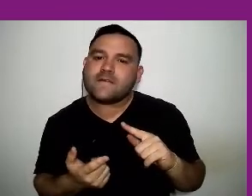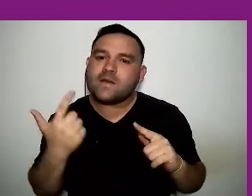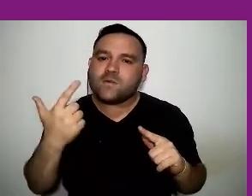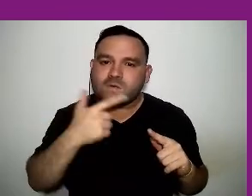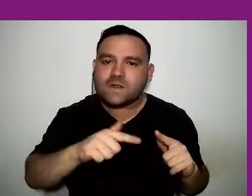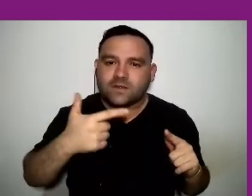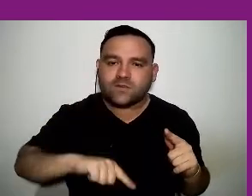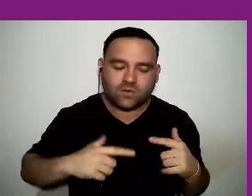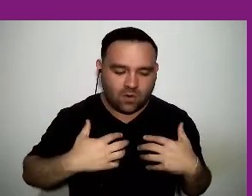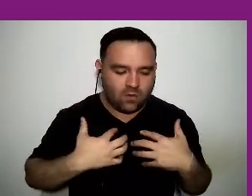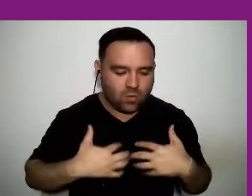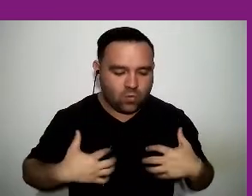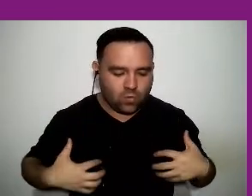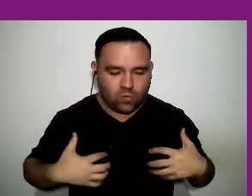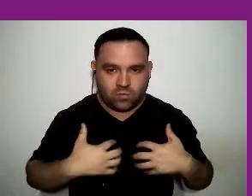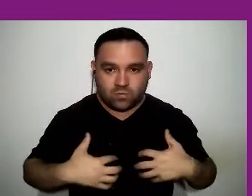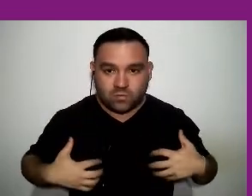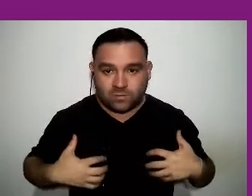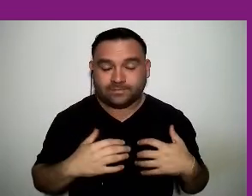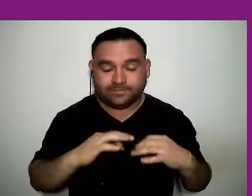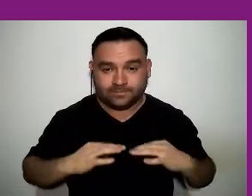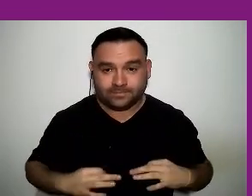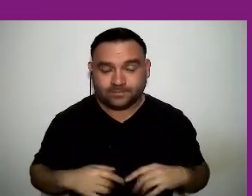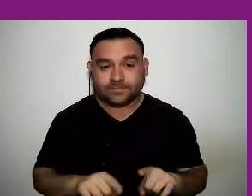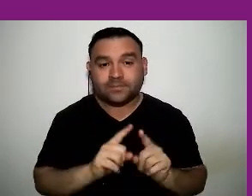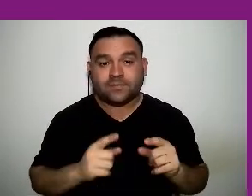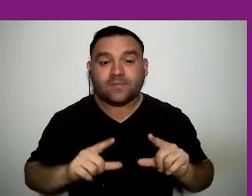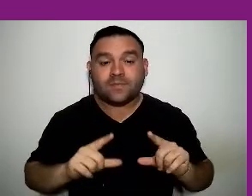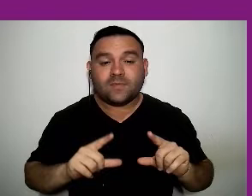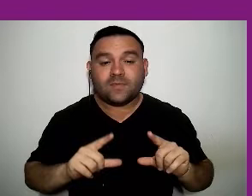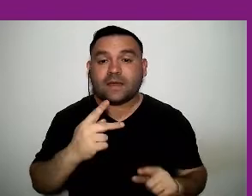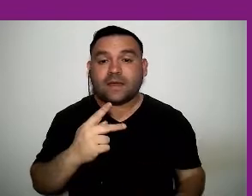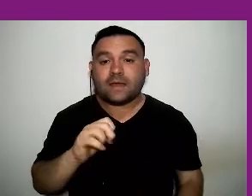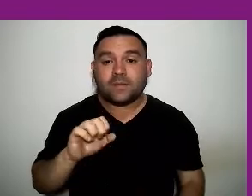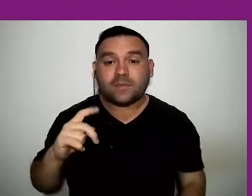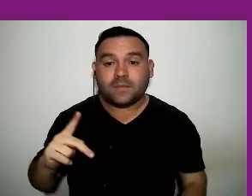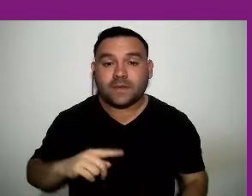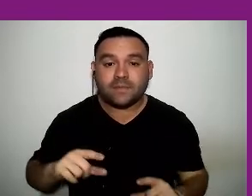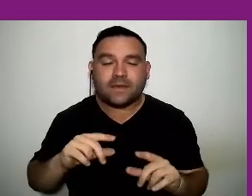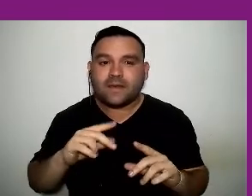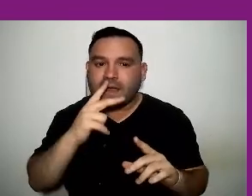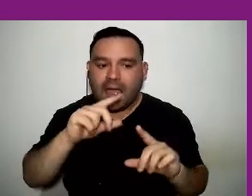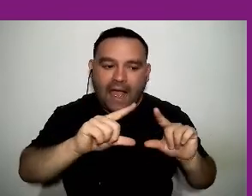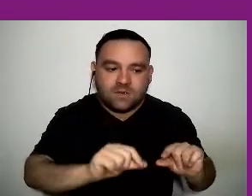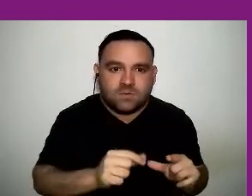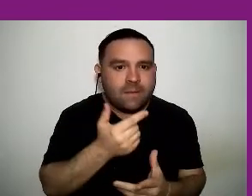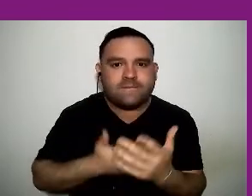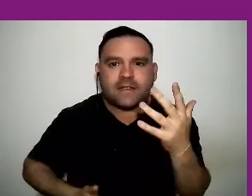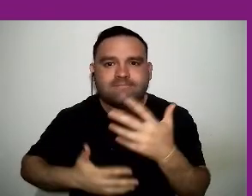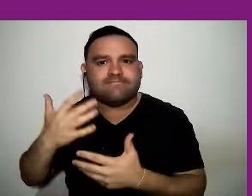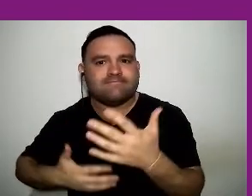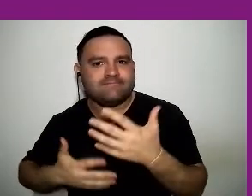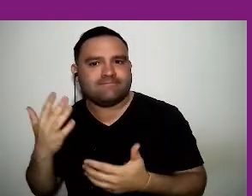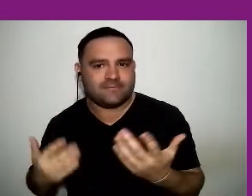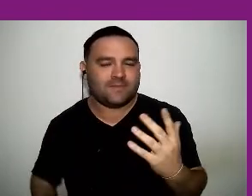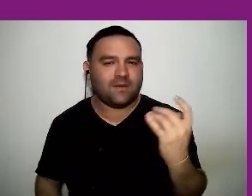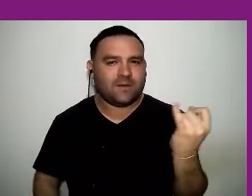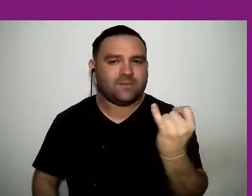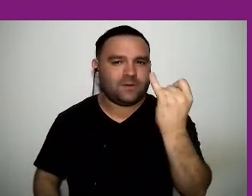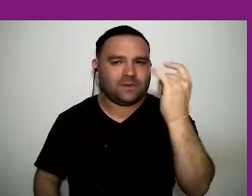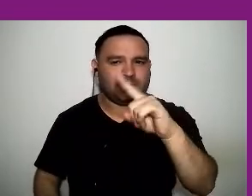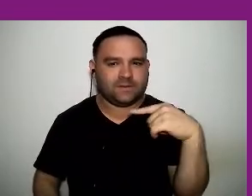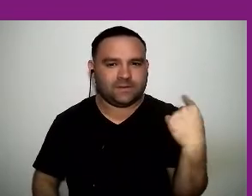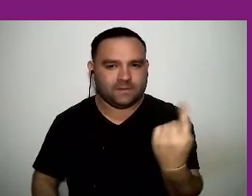readquirir a aeração pulmonar. E quando a gente abaixa a PIP, você vê que tudo se perde, né? Então, é muito importante, por isso que a